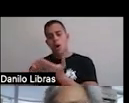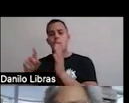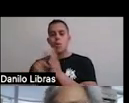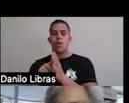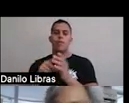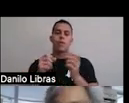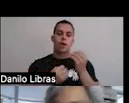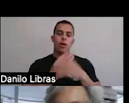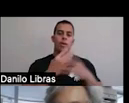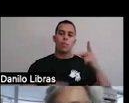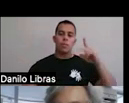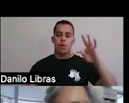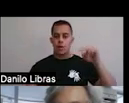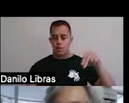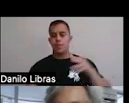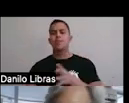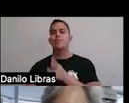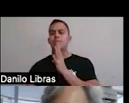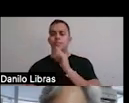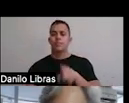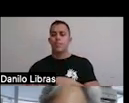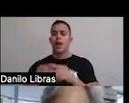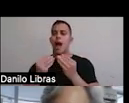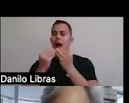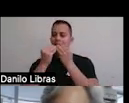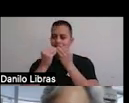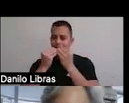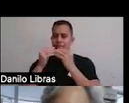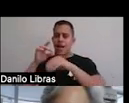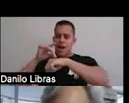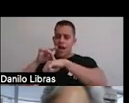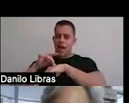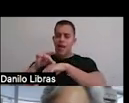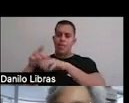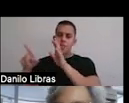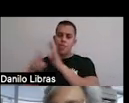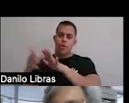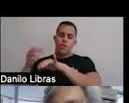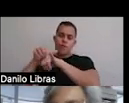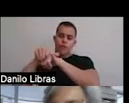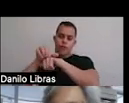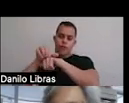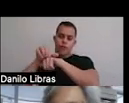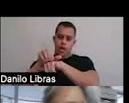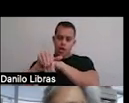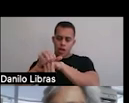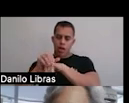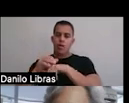hambúrgueres veganos, carne vegana. Uhum. Então, essas proteínas essa